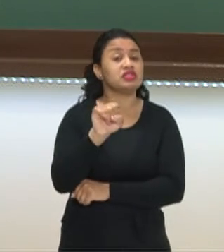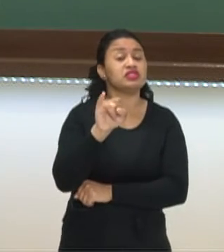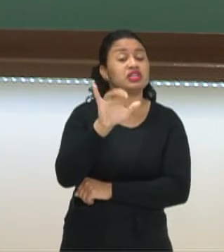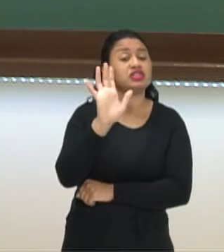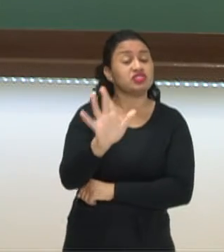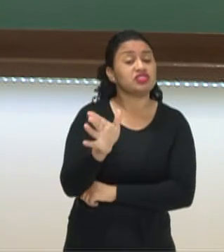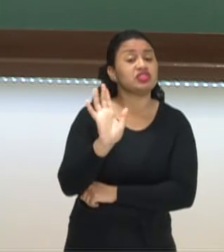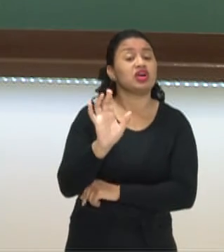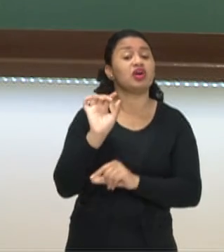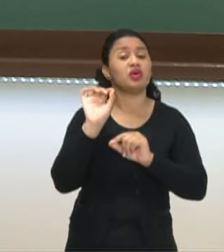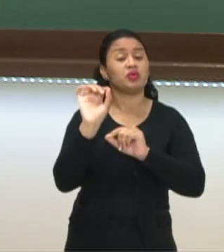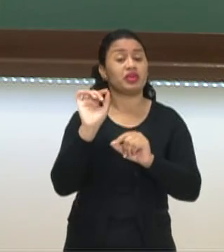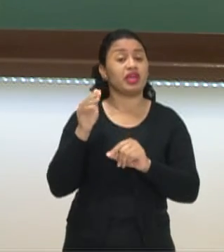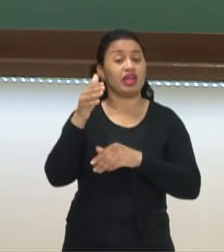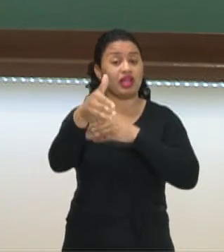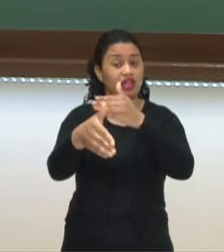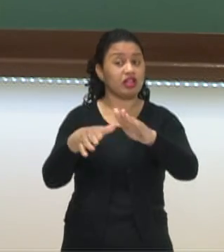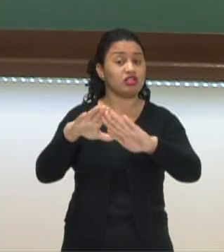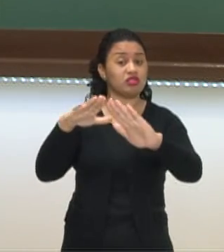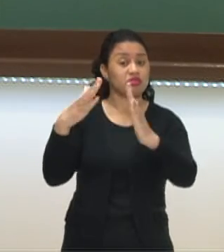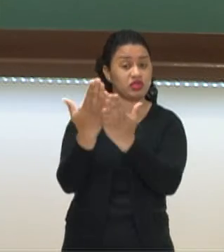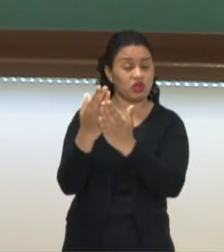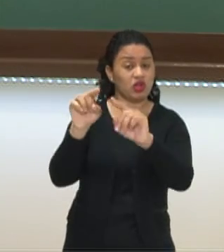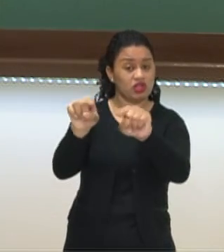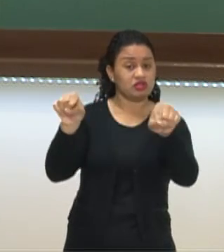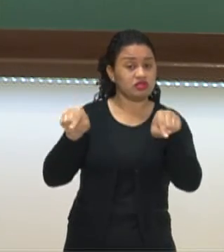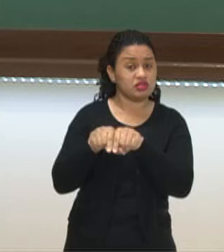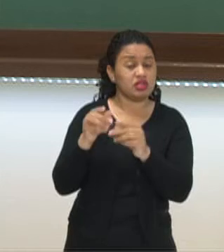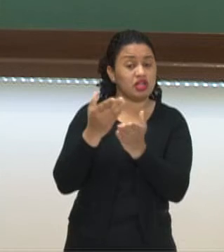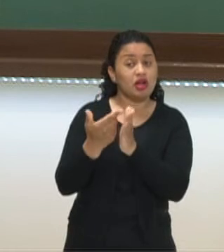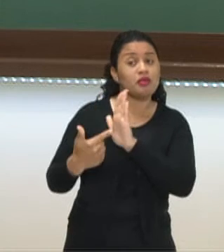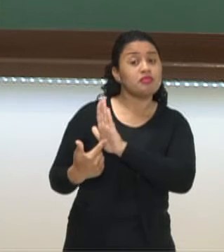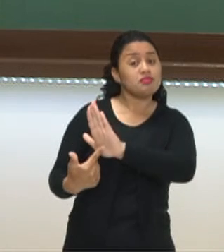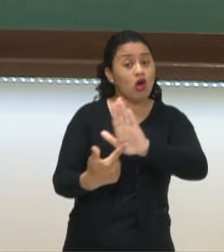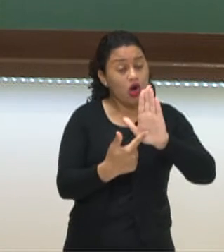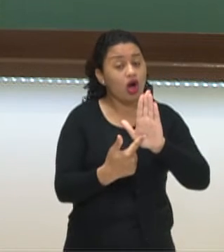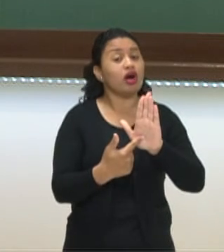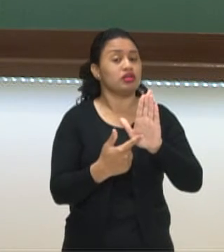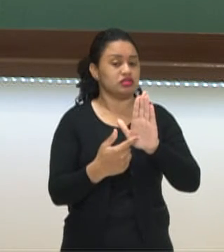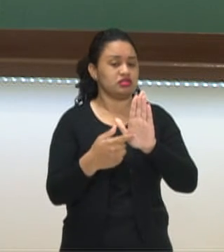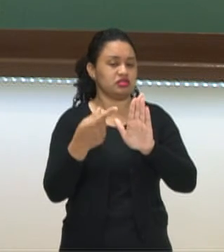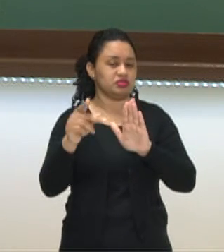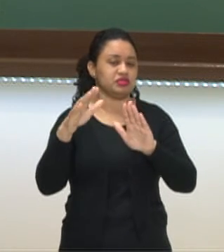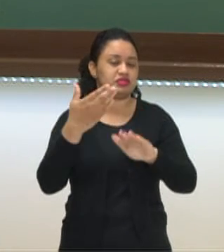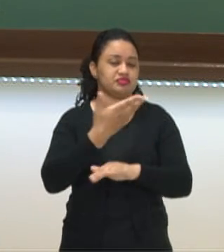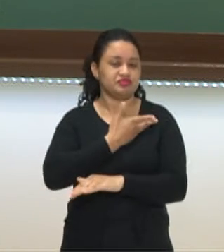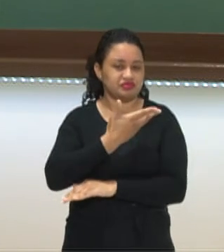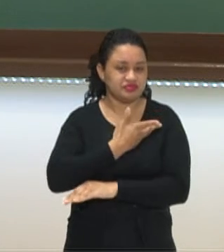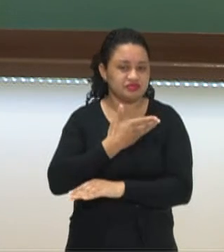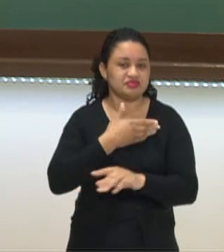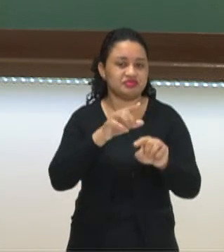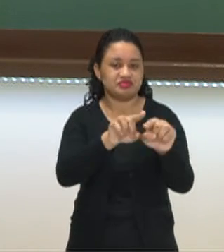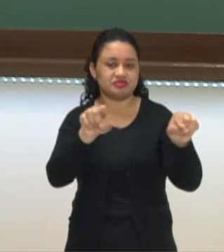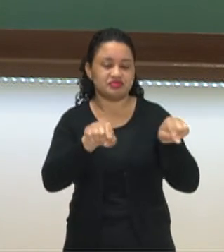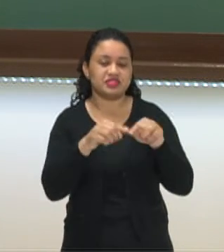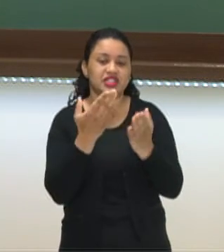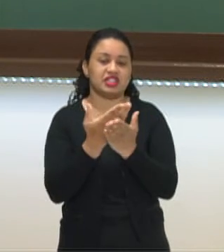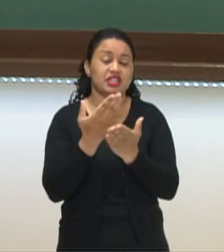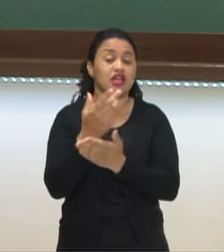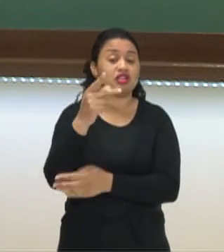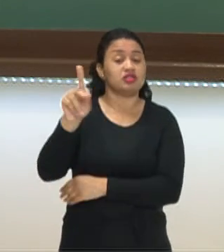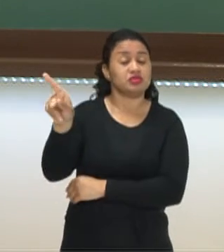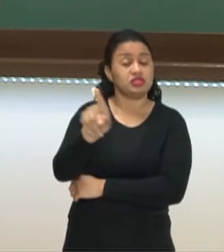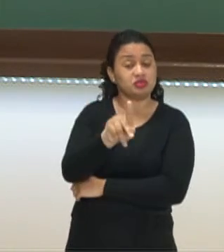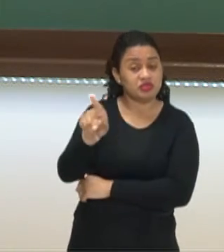já tiver em sala de aula, apresentar aí para os seus colegas, para o seu professor